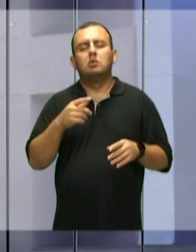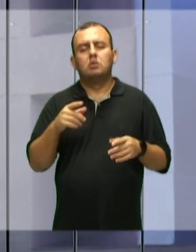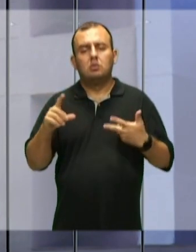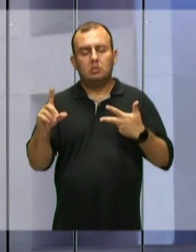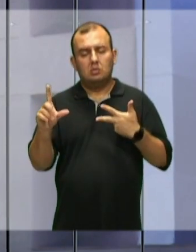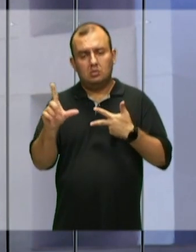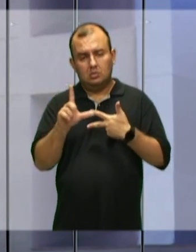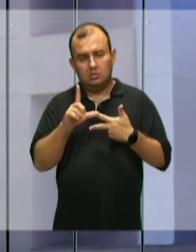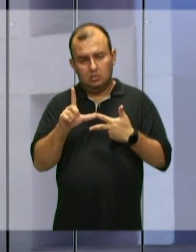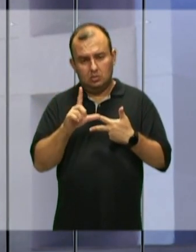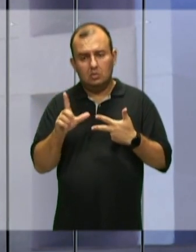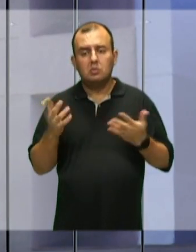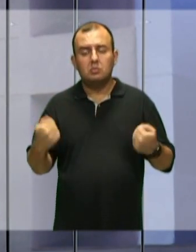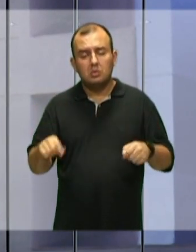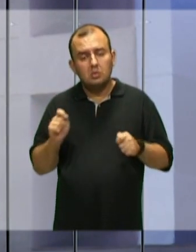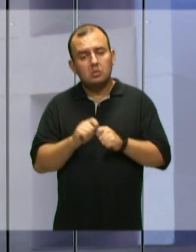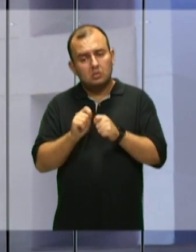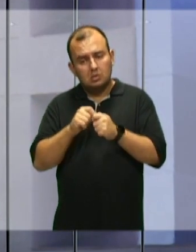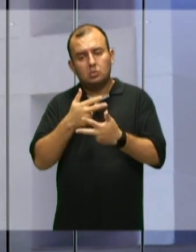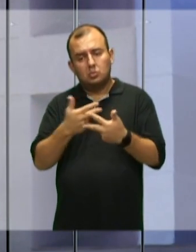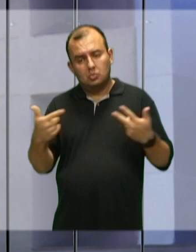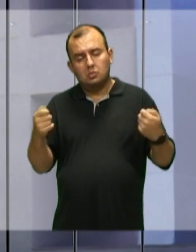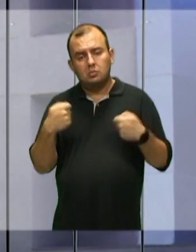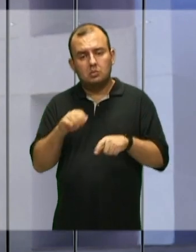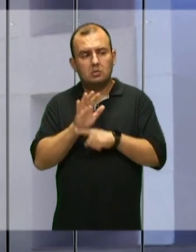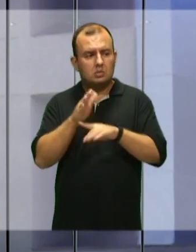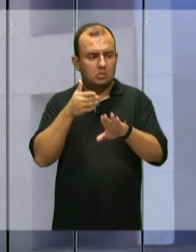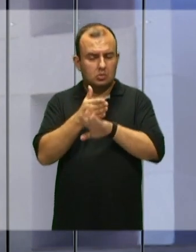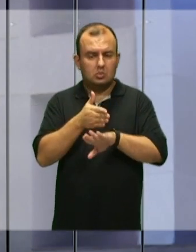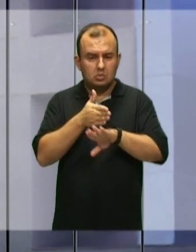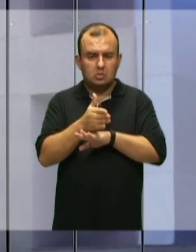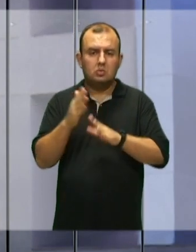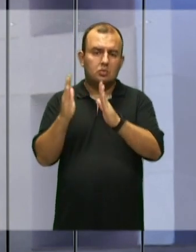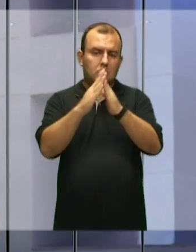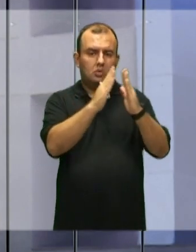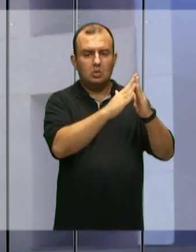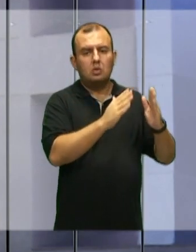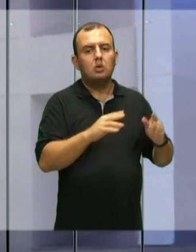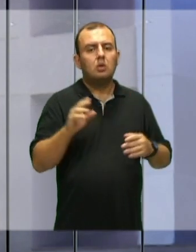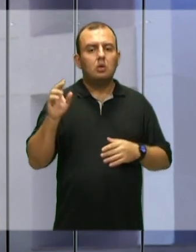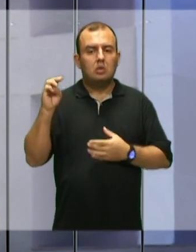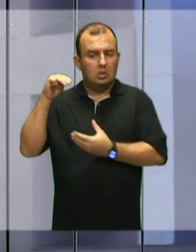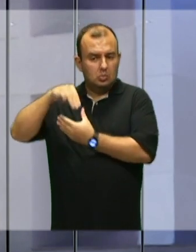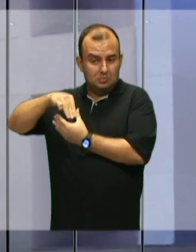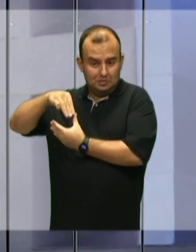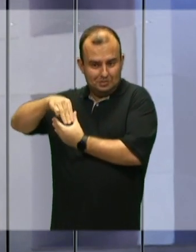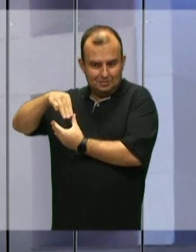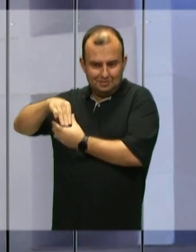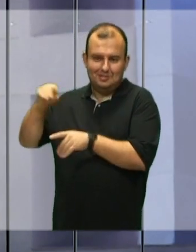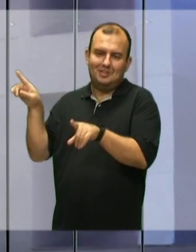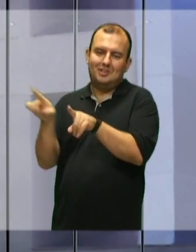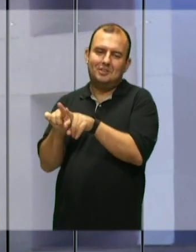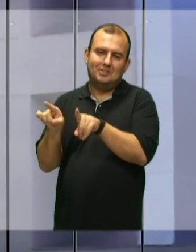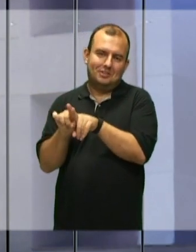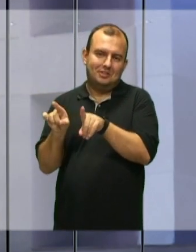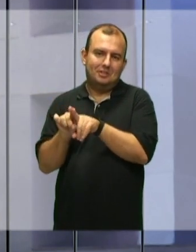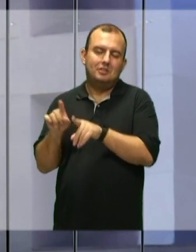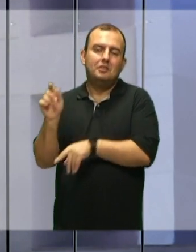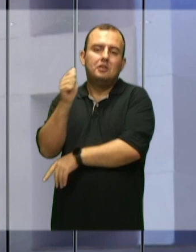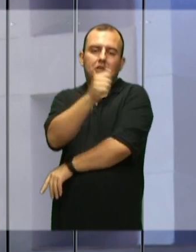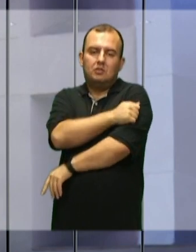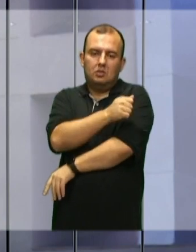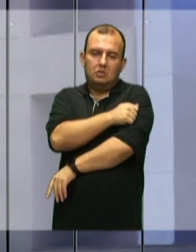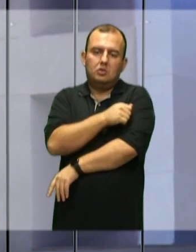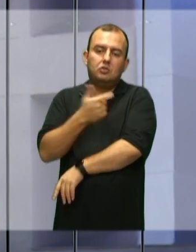legislativo e aí vamos lá preca fazer alguma co eu participei Visitei casa junto a universidade a Univale também mandou muitos acadêmicos